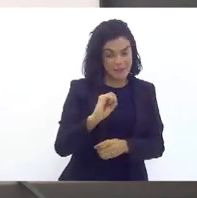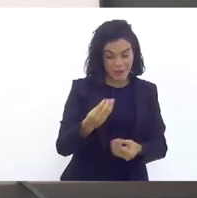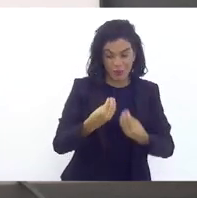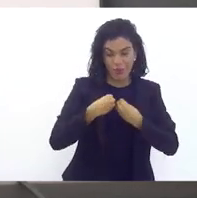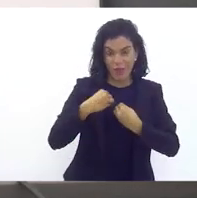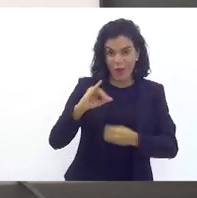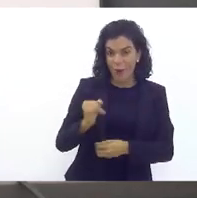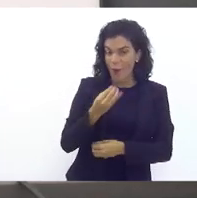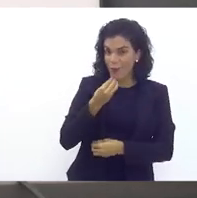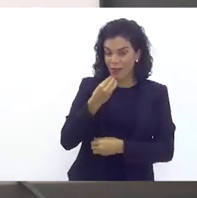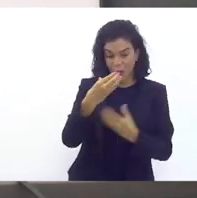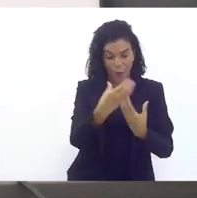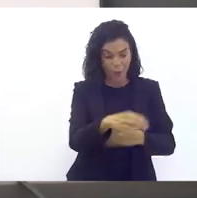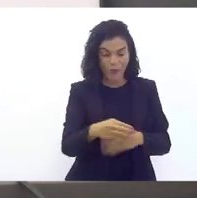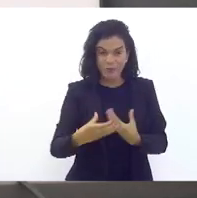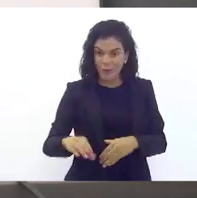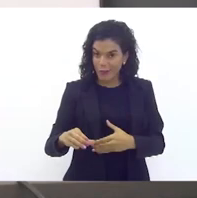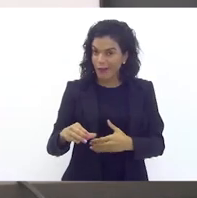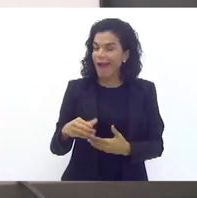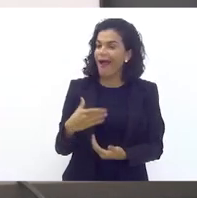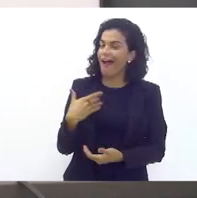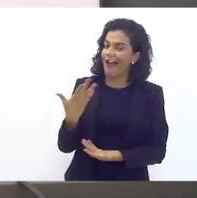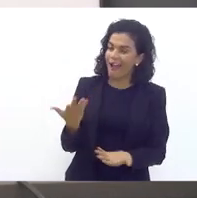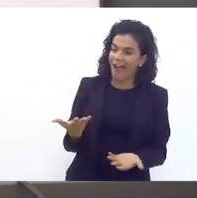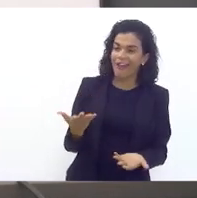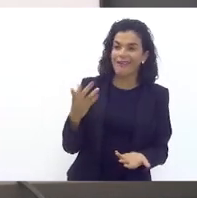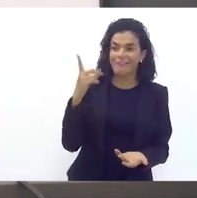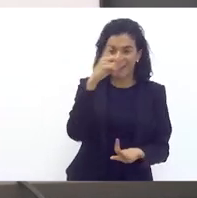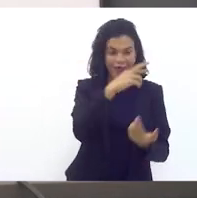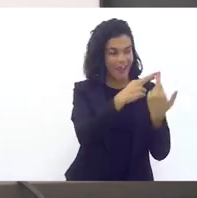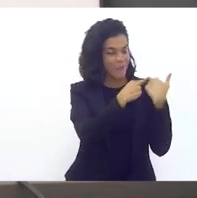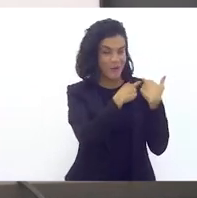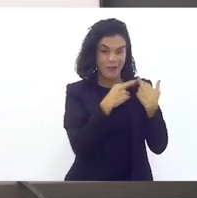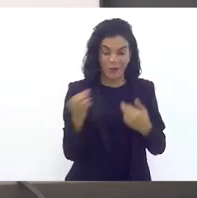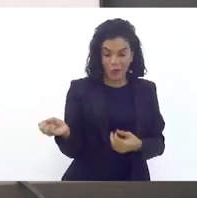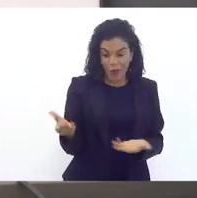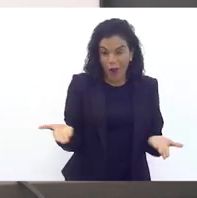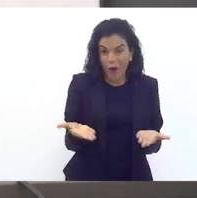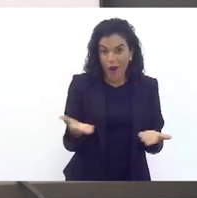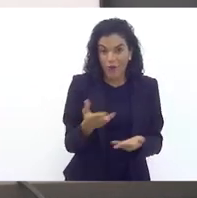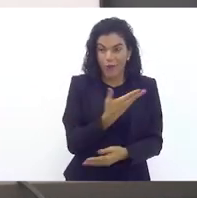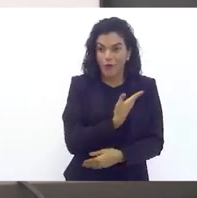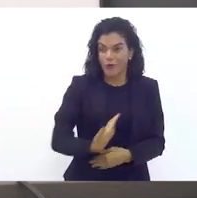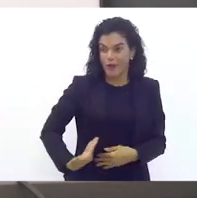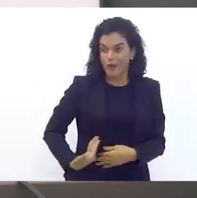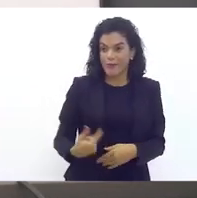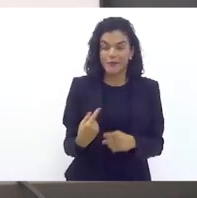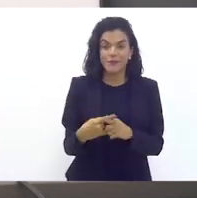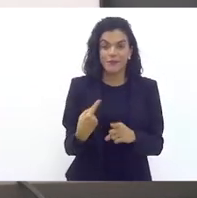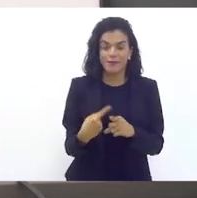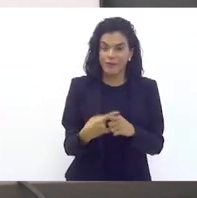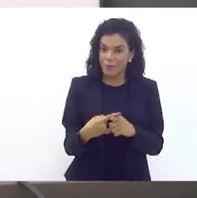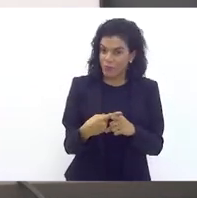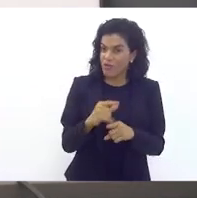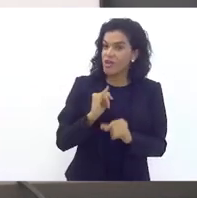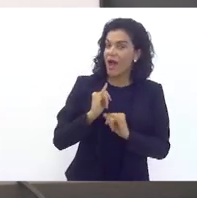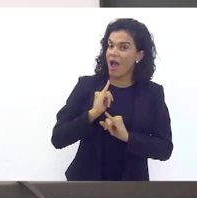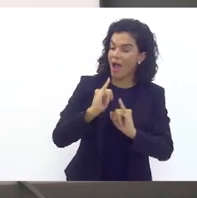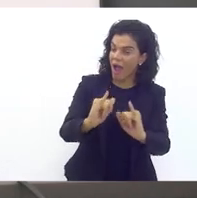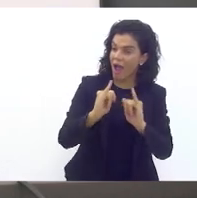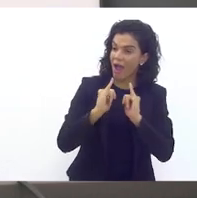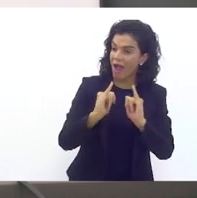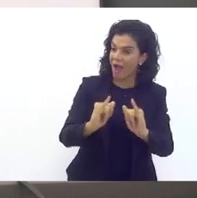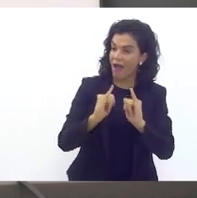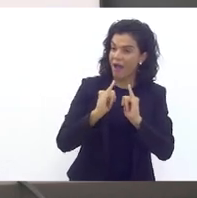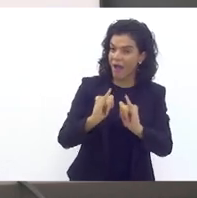oportunidade para o concurso público, e aí vai ficar na responsabilidade do atual governo. Porque alertas já foram dados. Agora, a